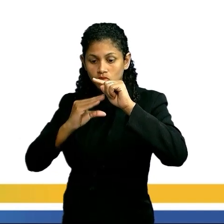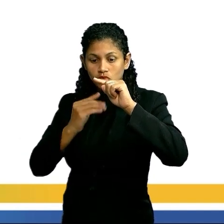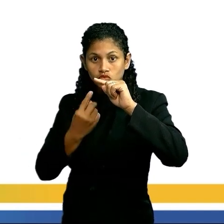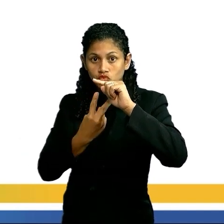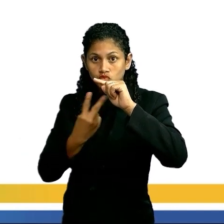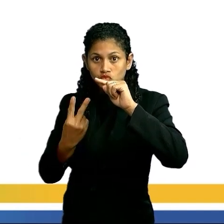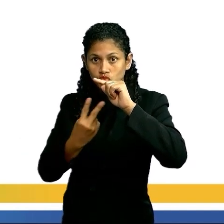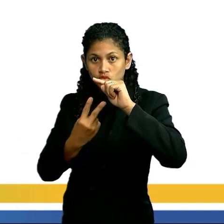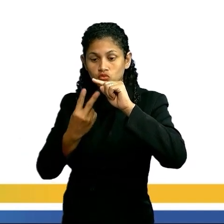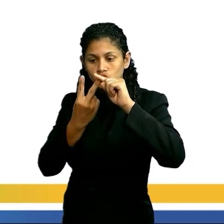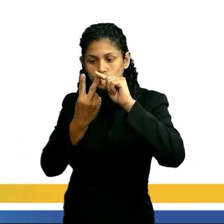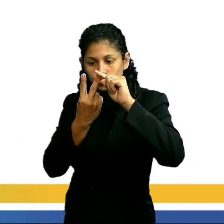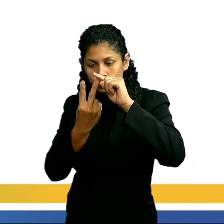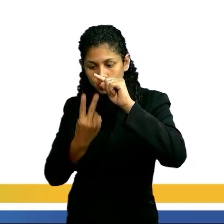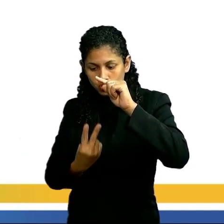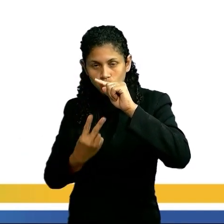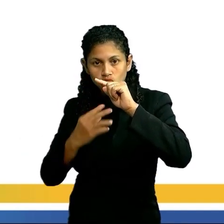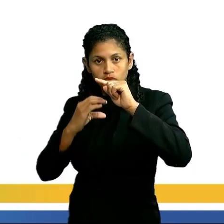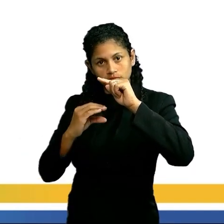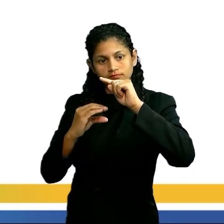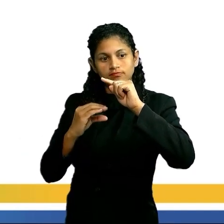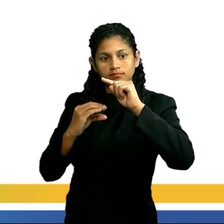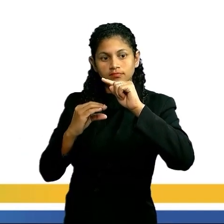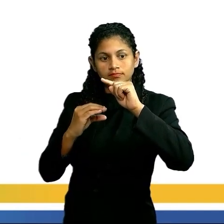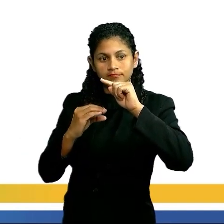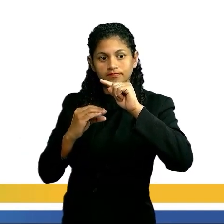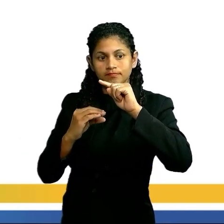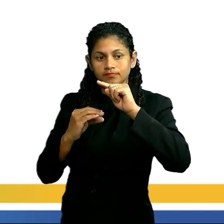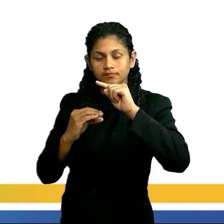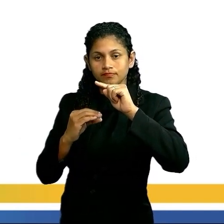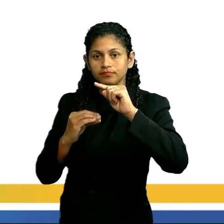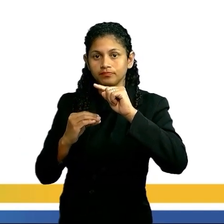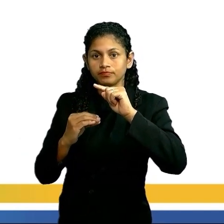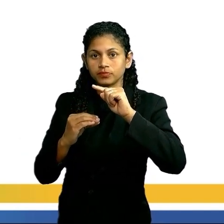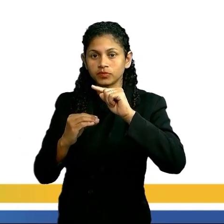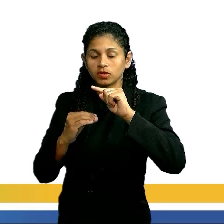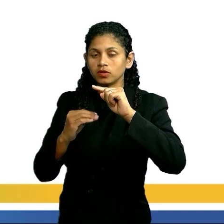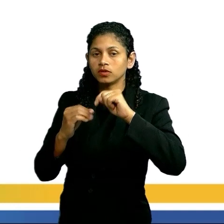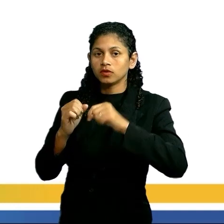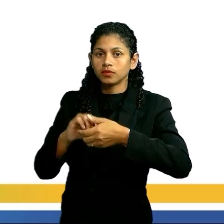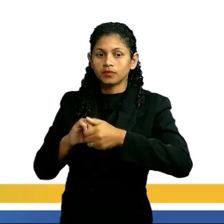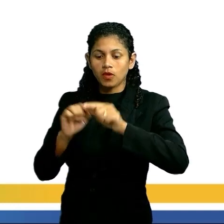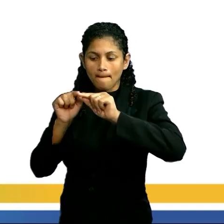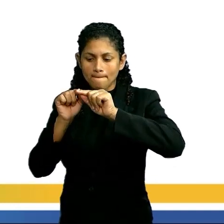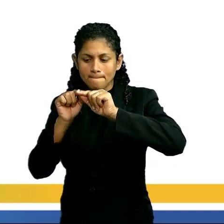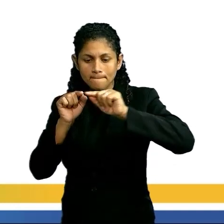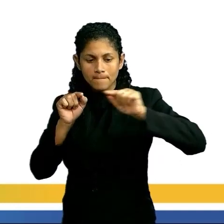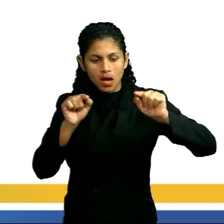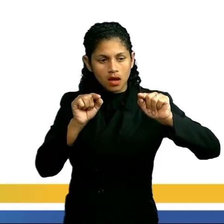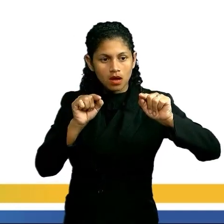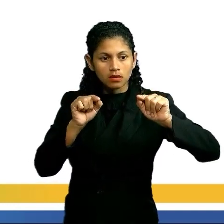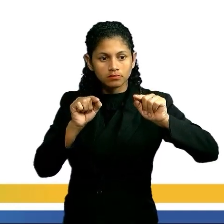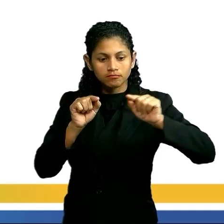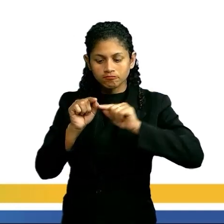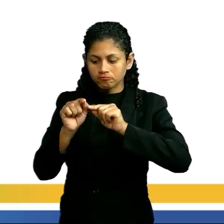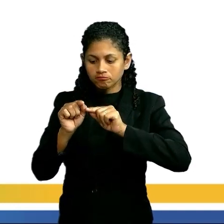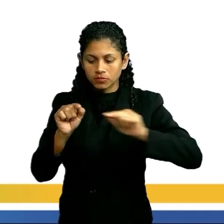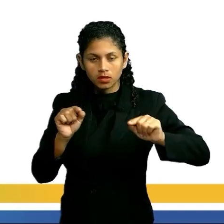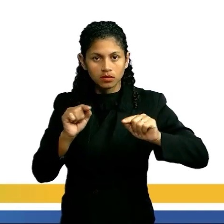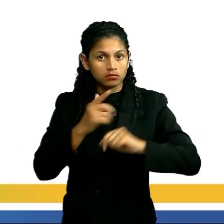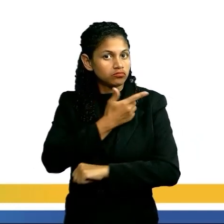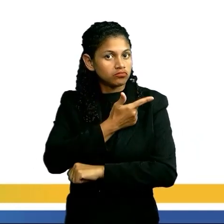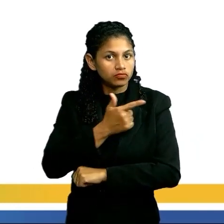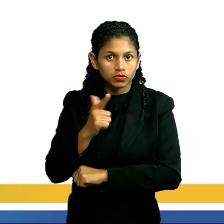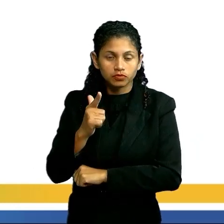uma. E essa outra ligação vai ser formada com quem? Com o átomo de hidrogênio. Se não tiver escrito nenhum outro